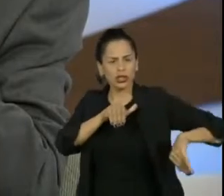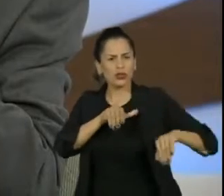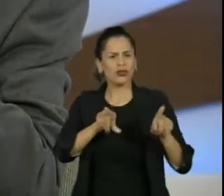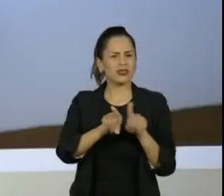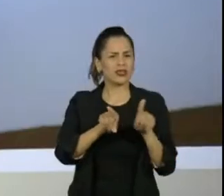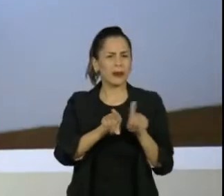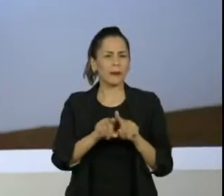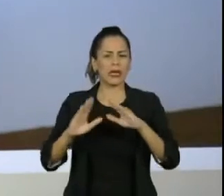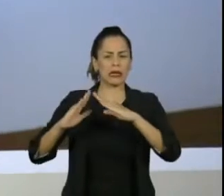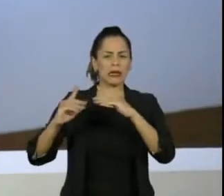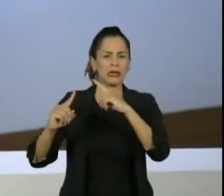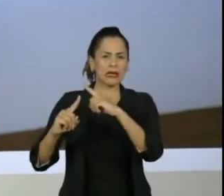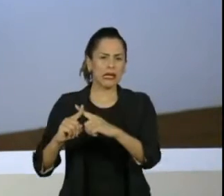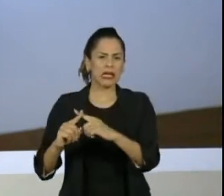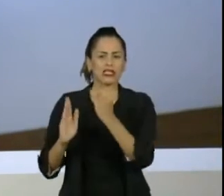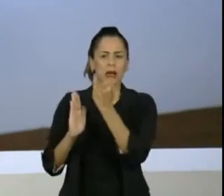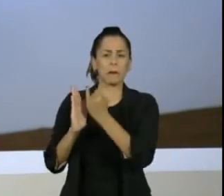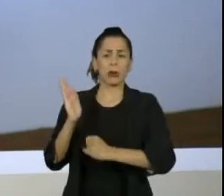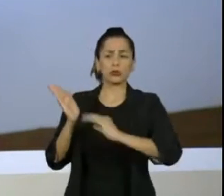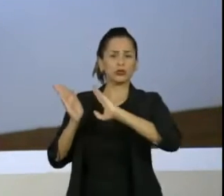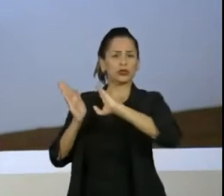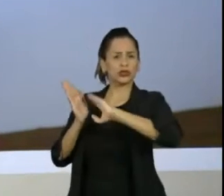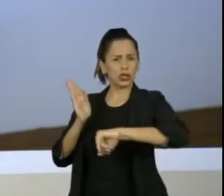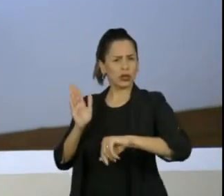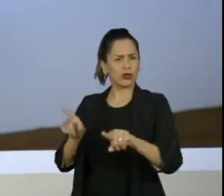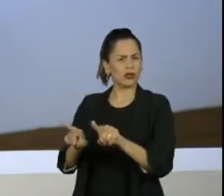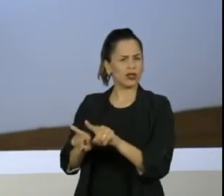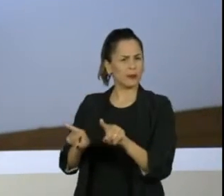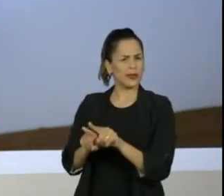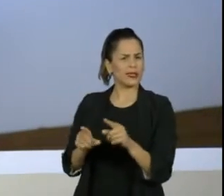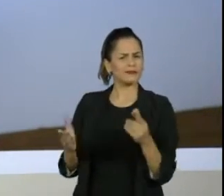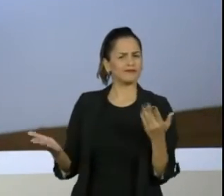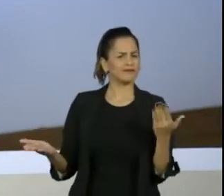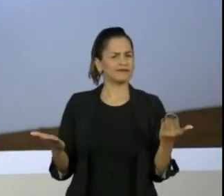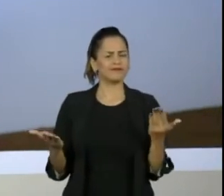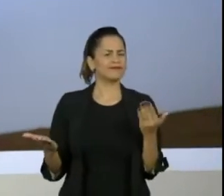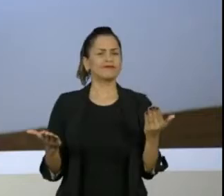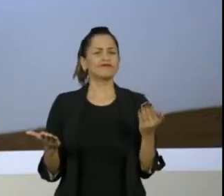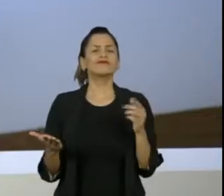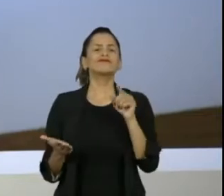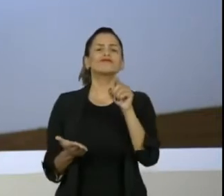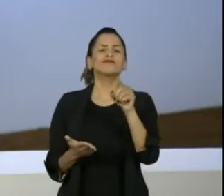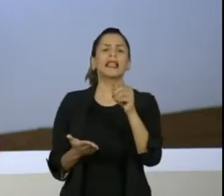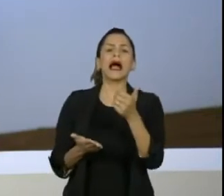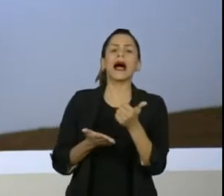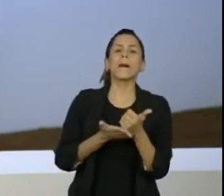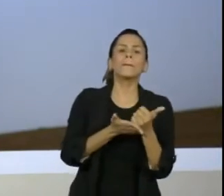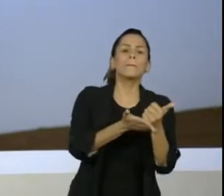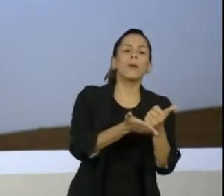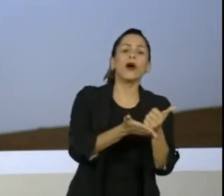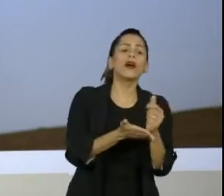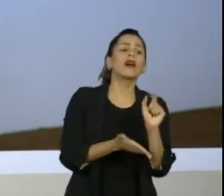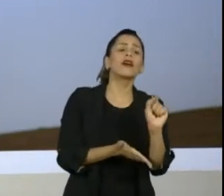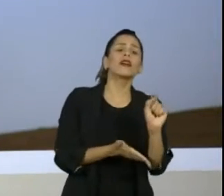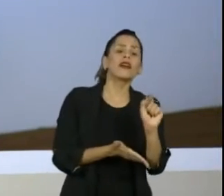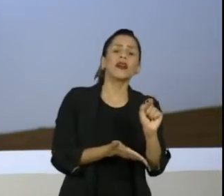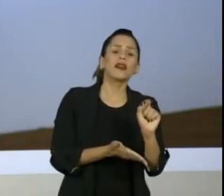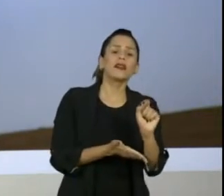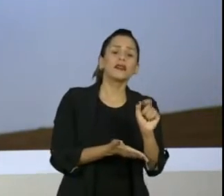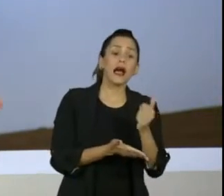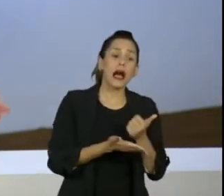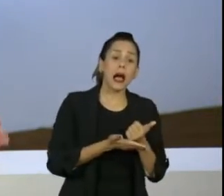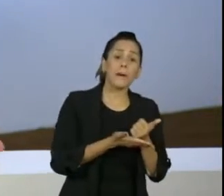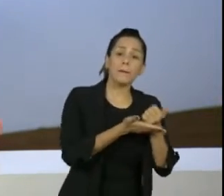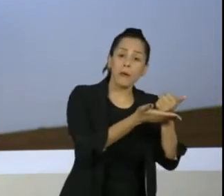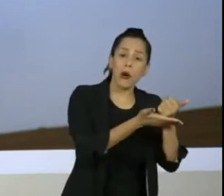eles forem fazer alguma obra grande de ampliação. Em qual time que o senhor está? Está no time dos religiosos ou está